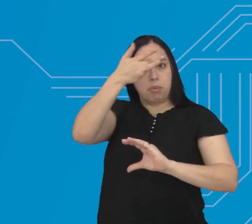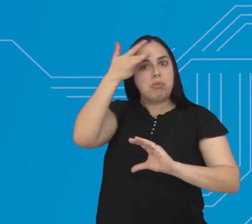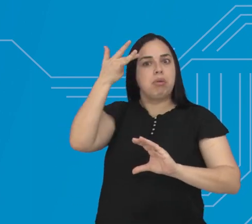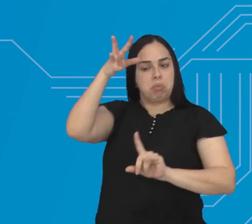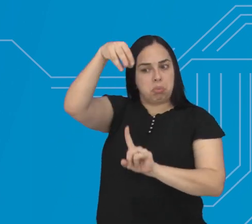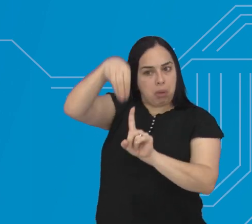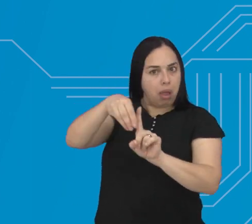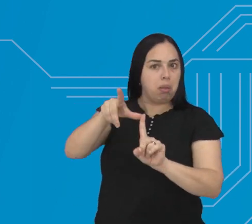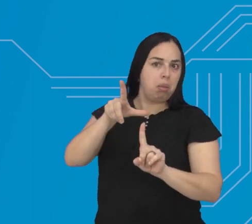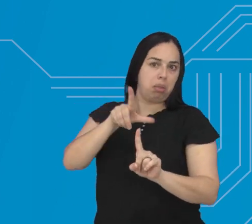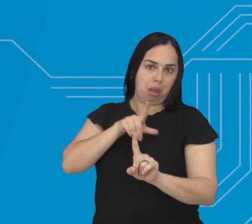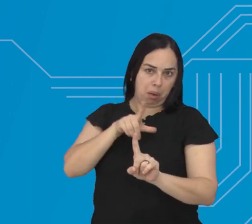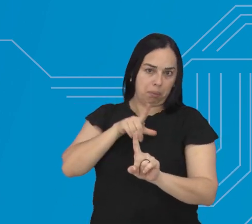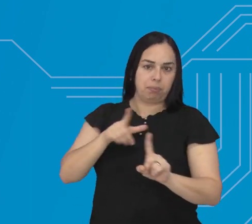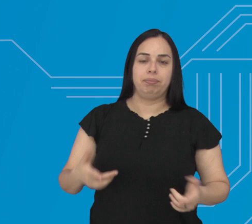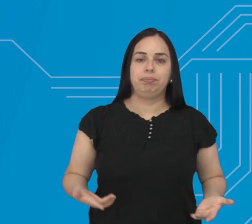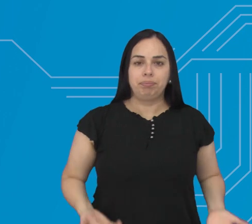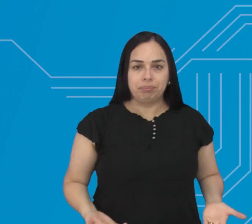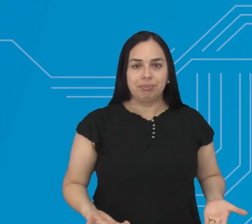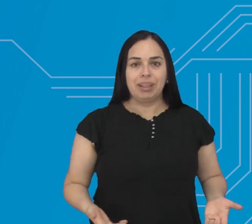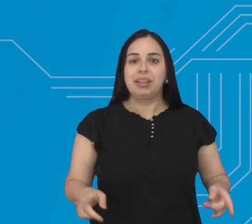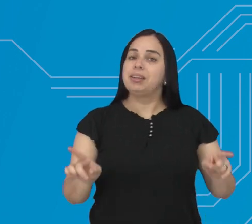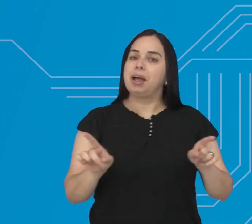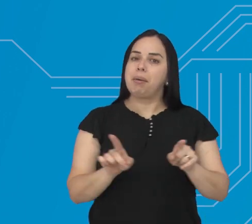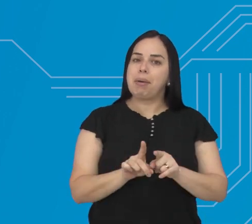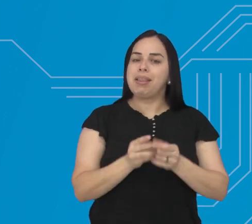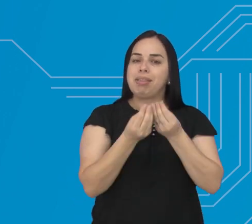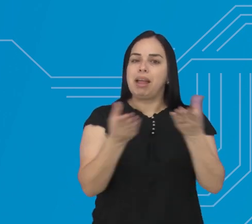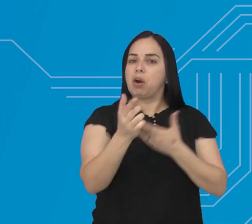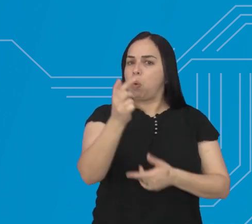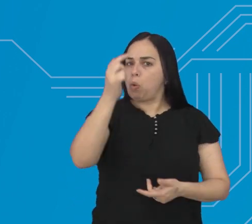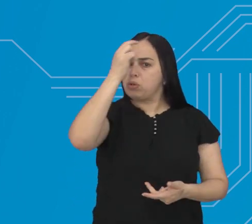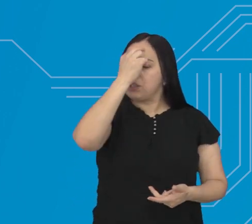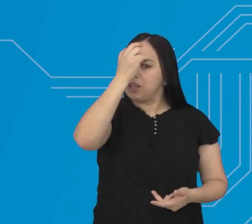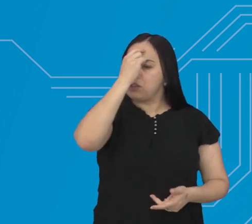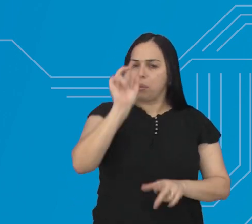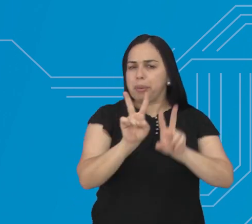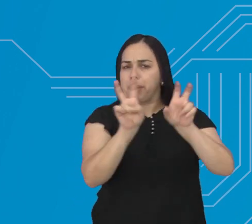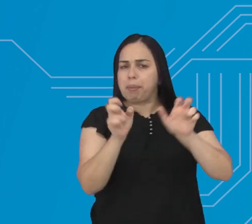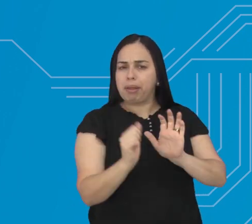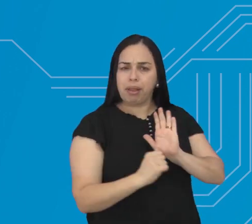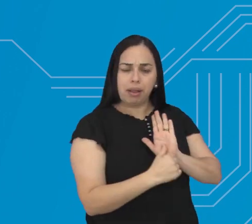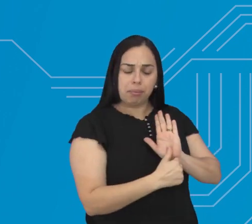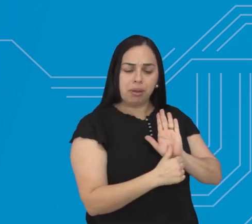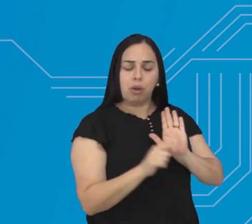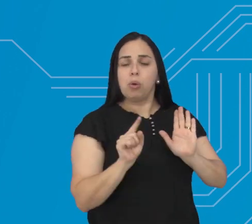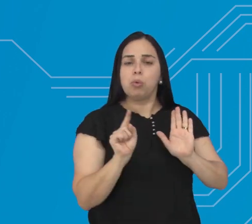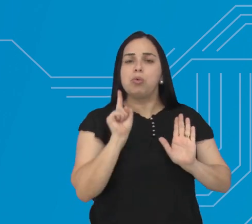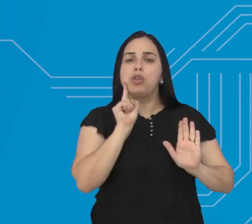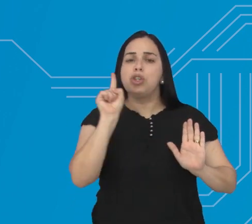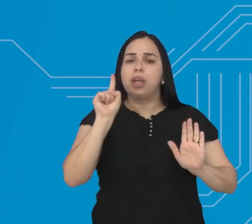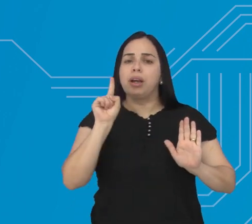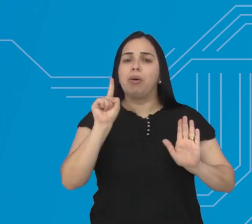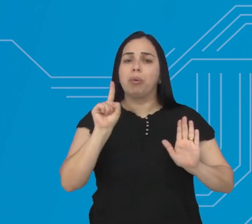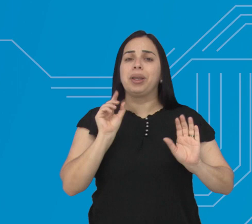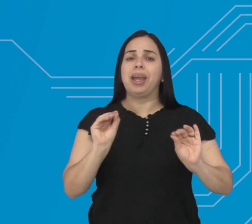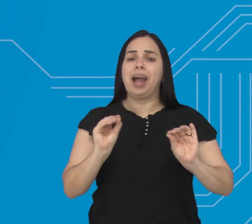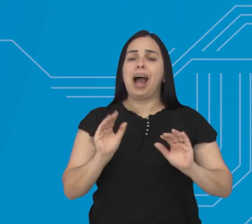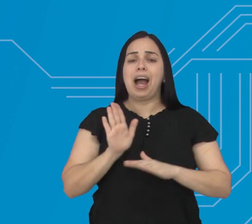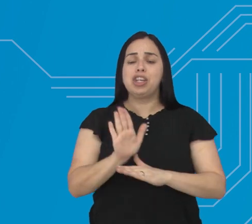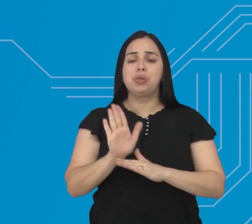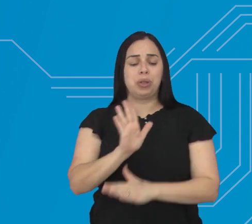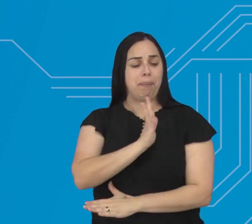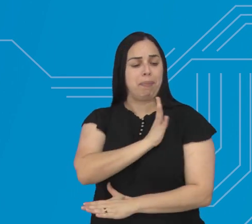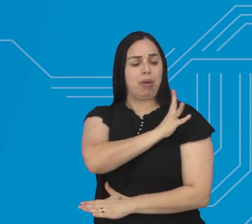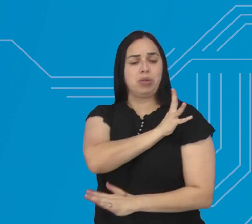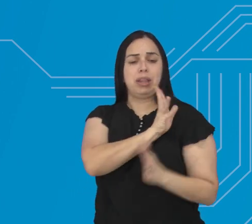causada em indivíduos que apresentam 3 cromossomos 21. E mais do que conscientizar sobre a síndrome de Down, a data serve